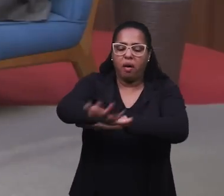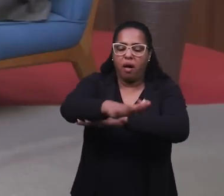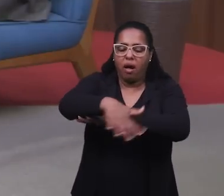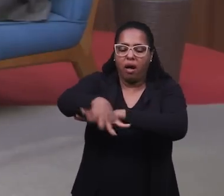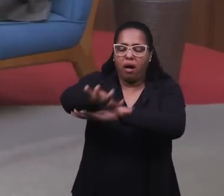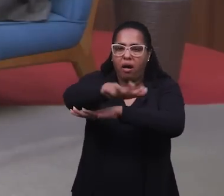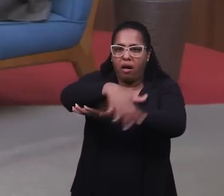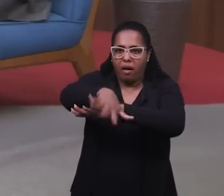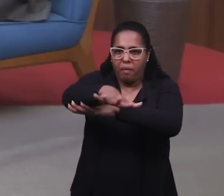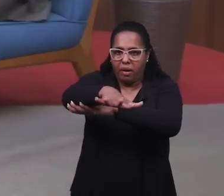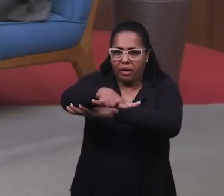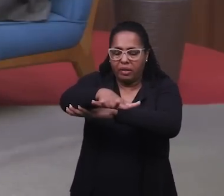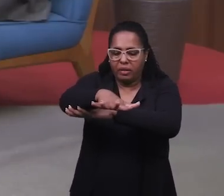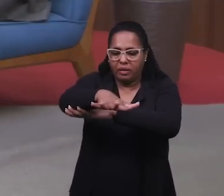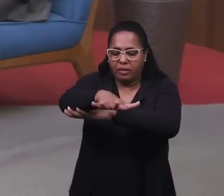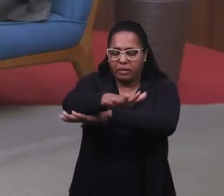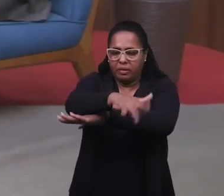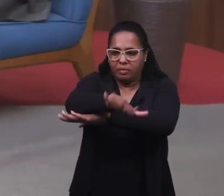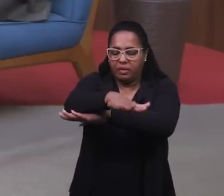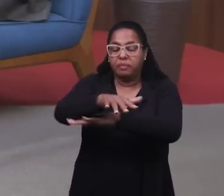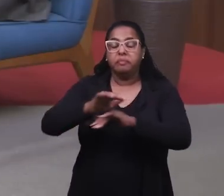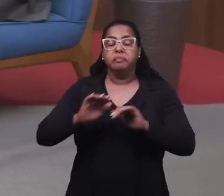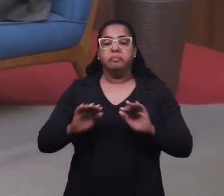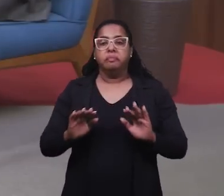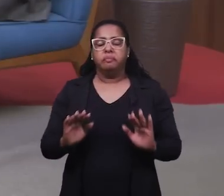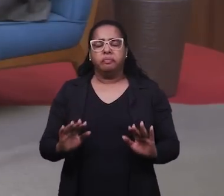ruas e praças, né?